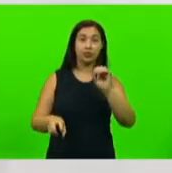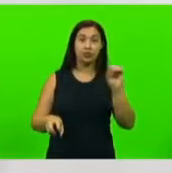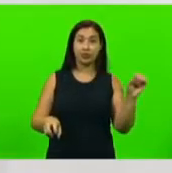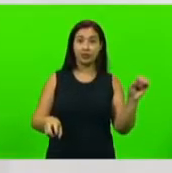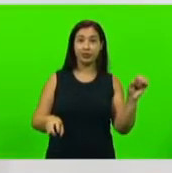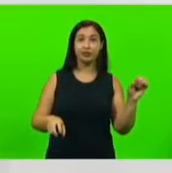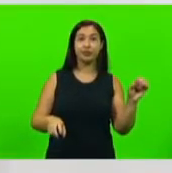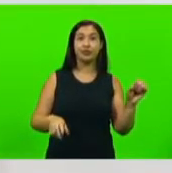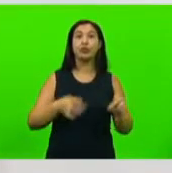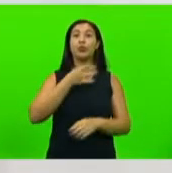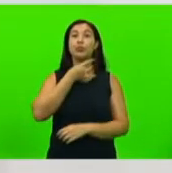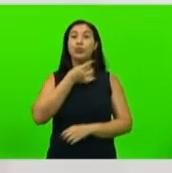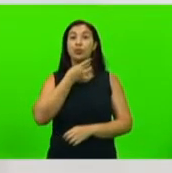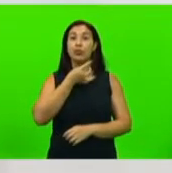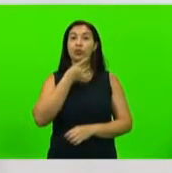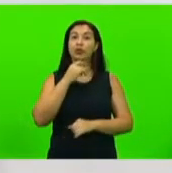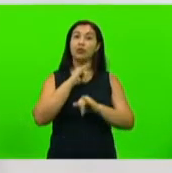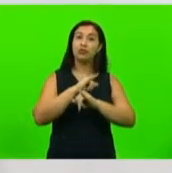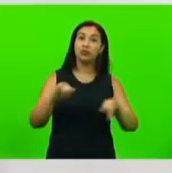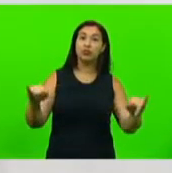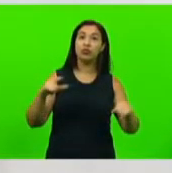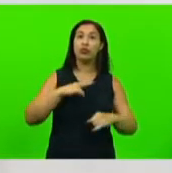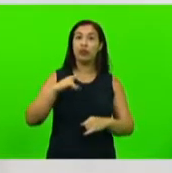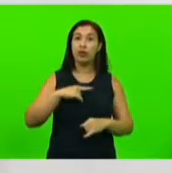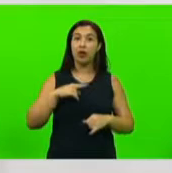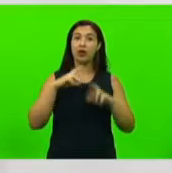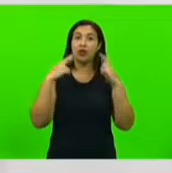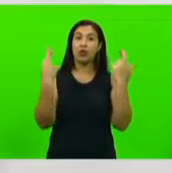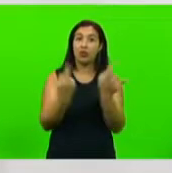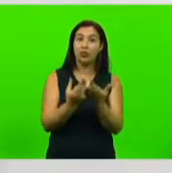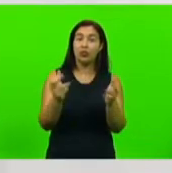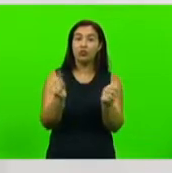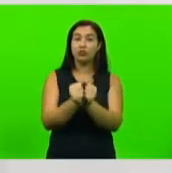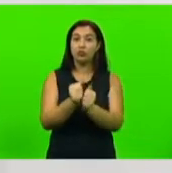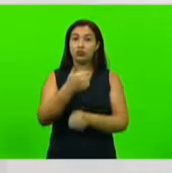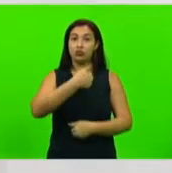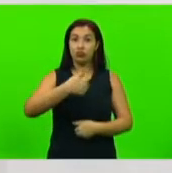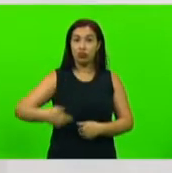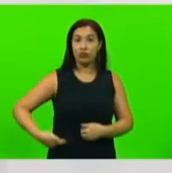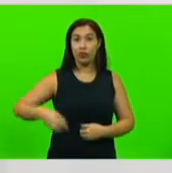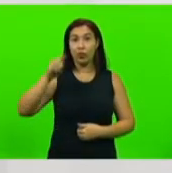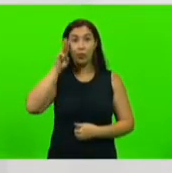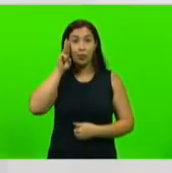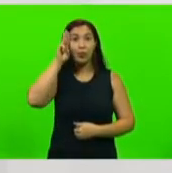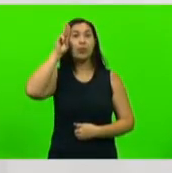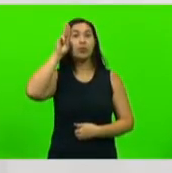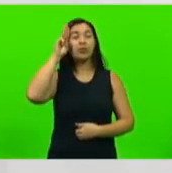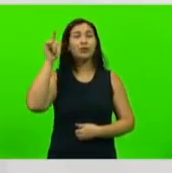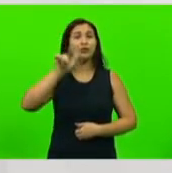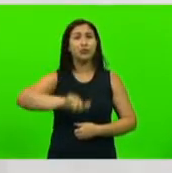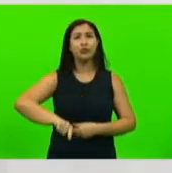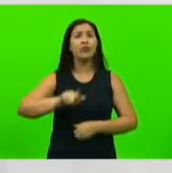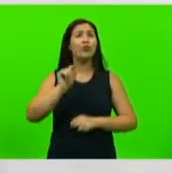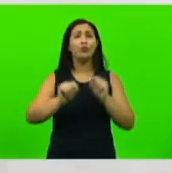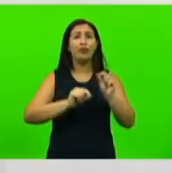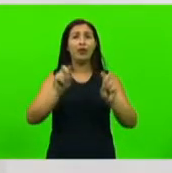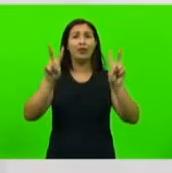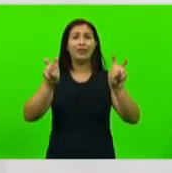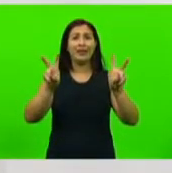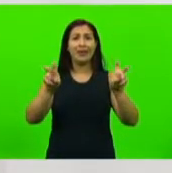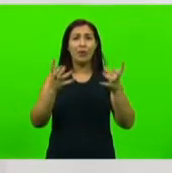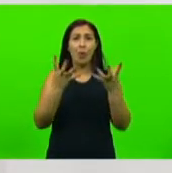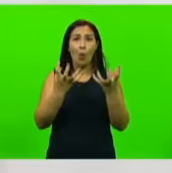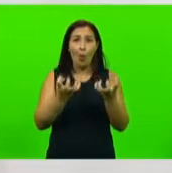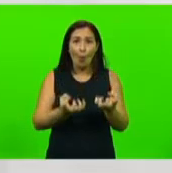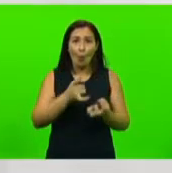teremos com o governador, logo mais às 17 horas, para tratar mais uma vez do assunto da estiagem que